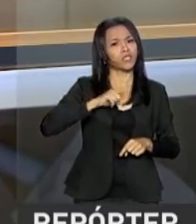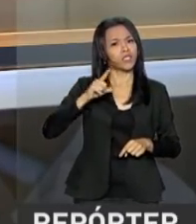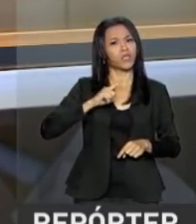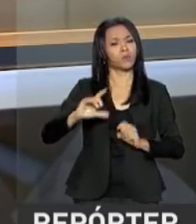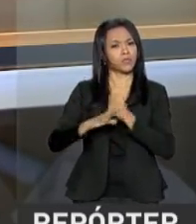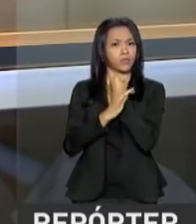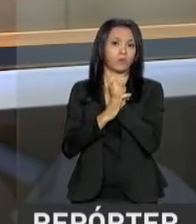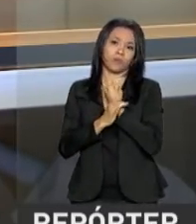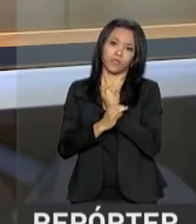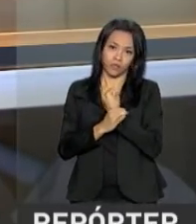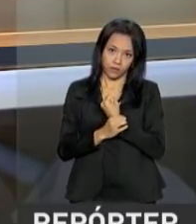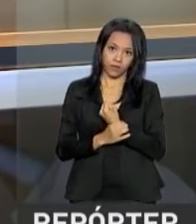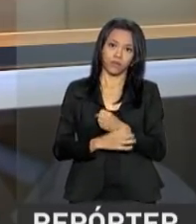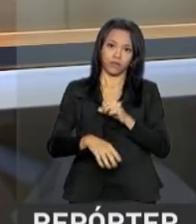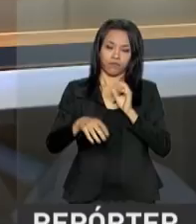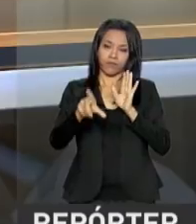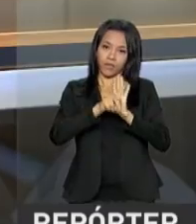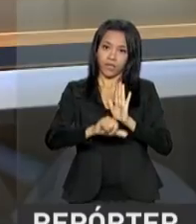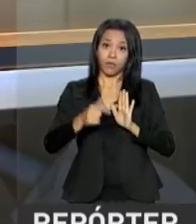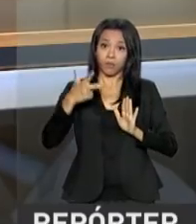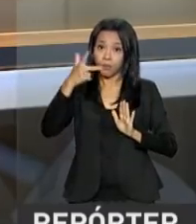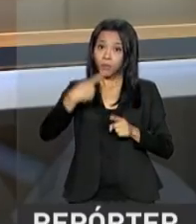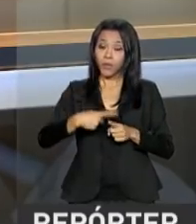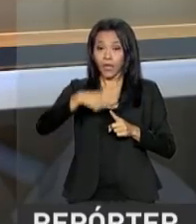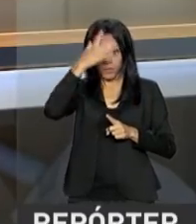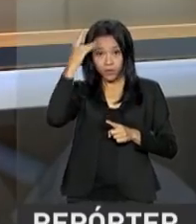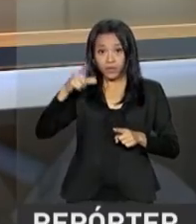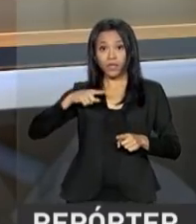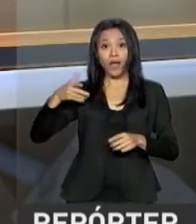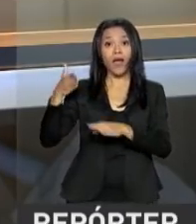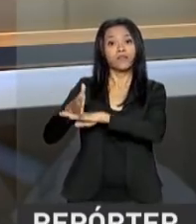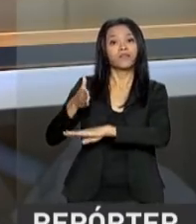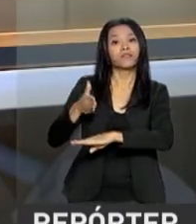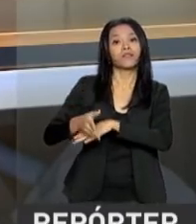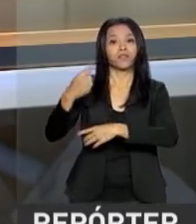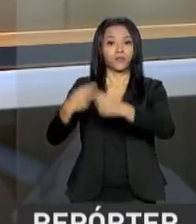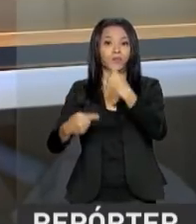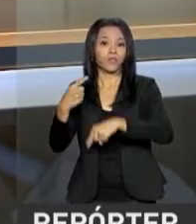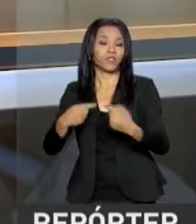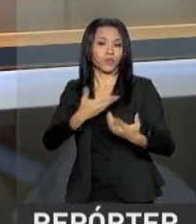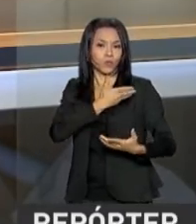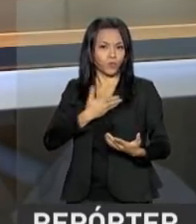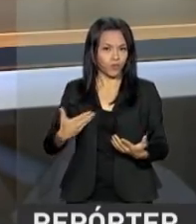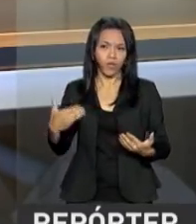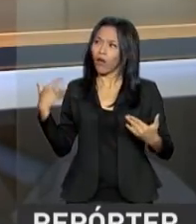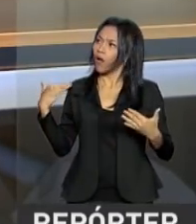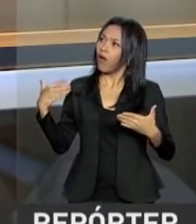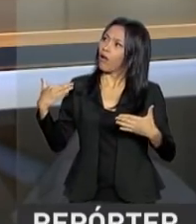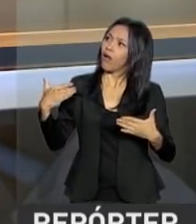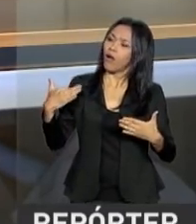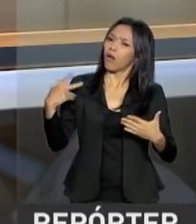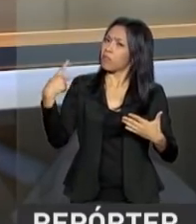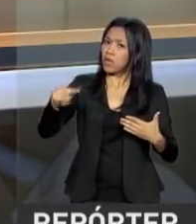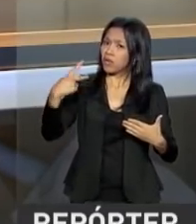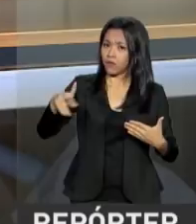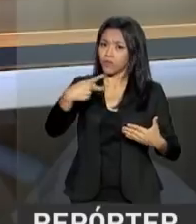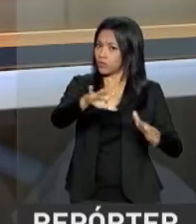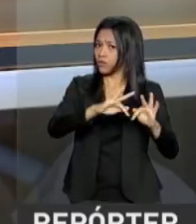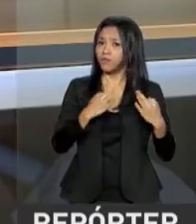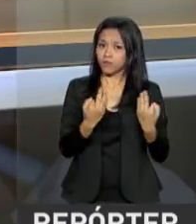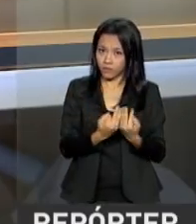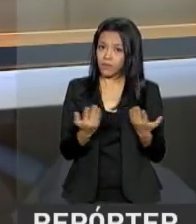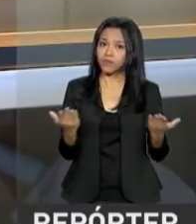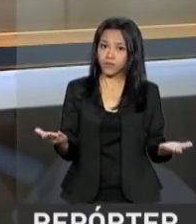ccu o assentado passa a ter acesso às políticas públicas que foram construídas ao longo dos anos pra ele para as famílias de forma